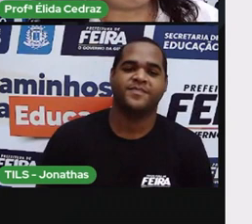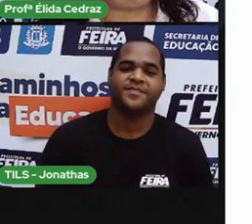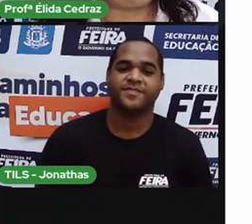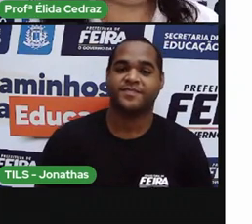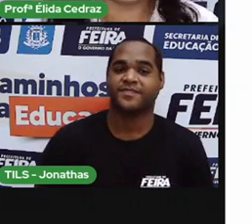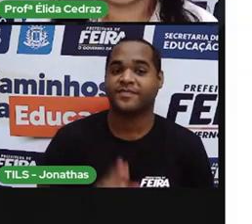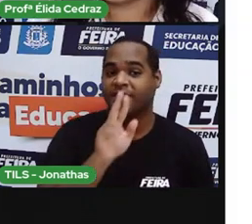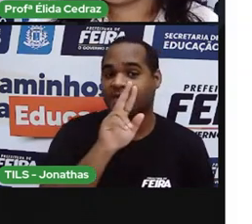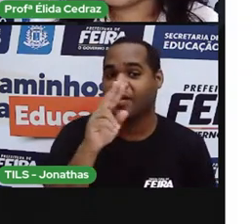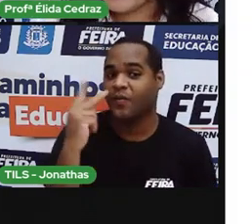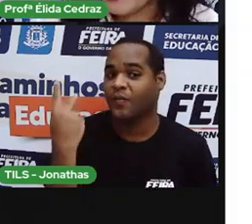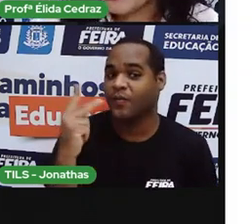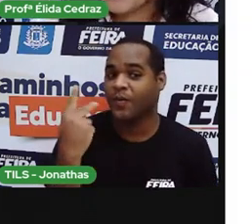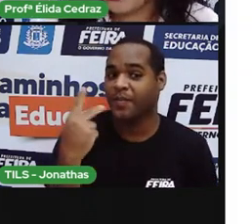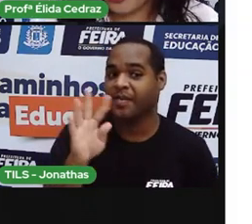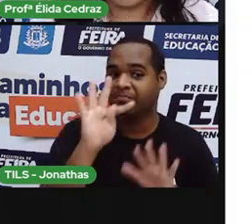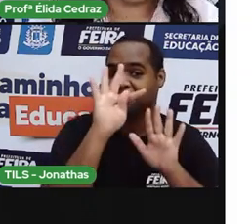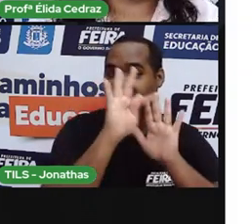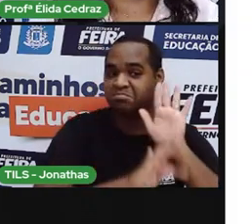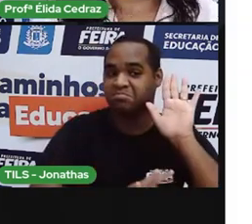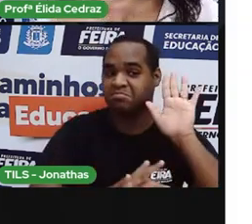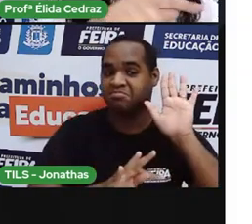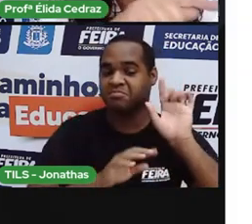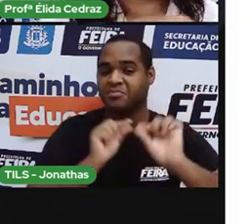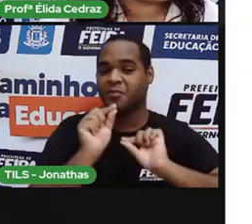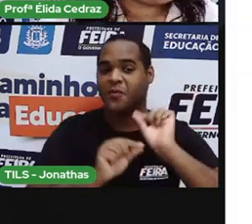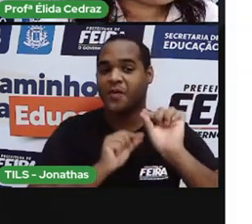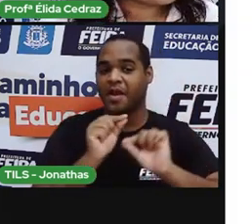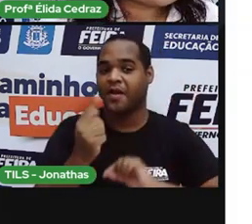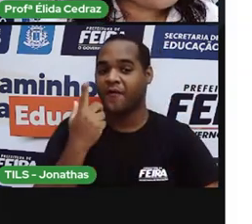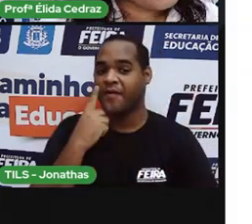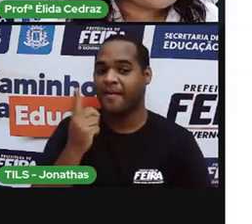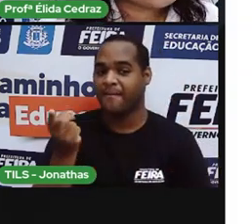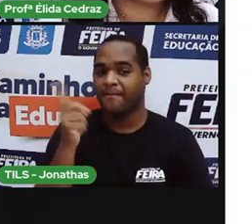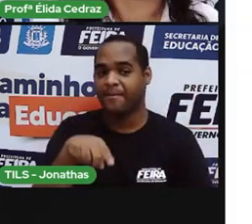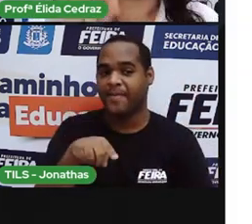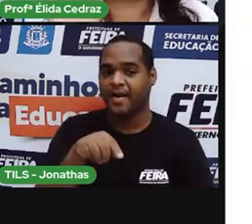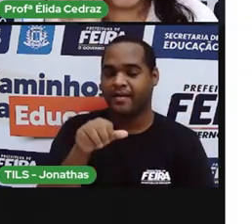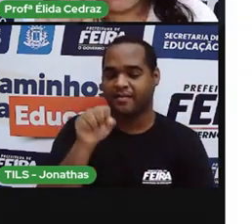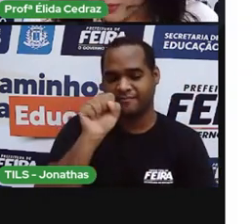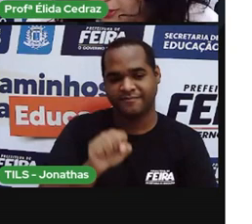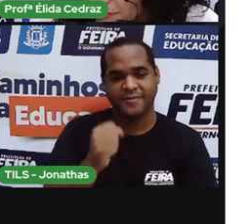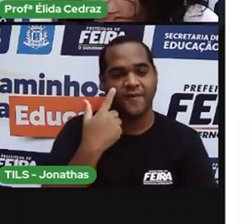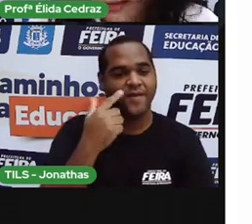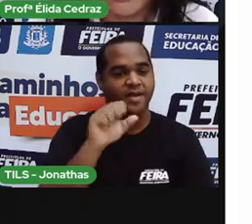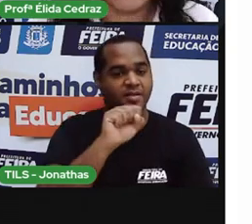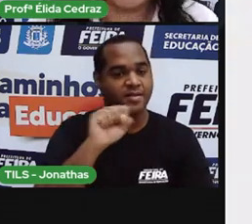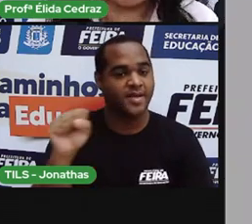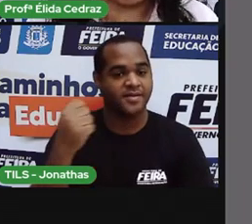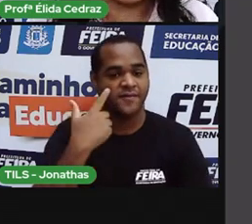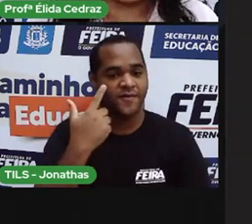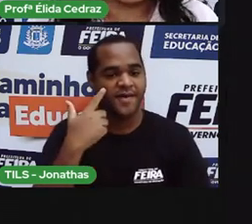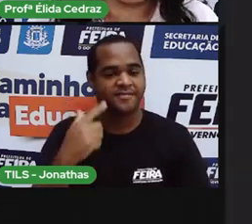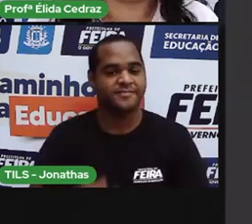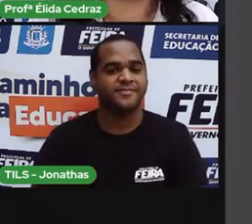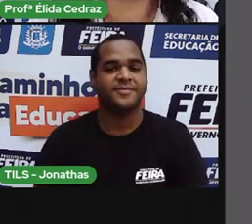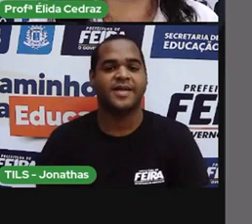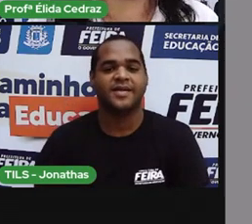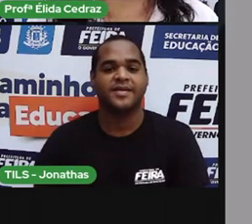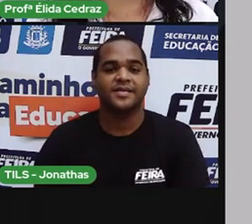Qual é o nome desse texto? Eu vou voltar o slide para você ver. Olha